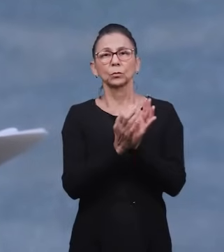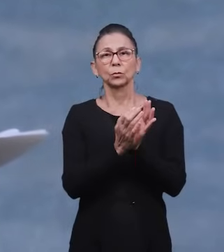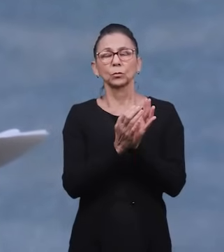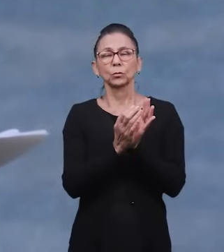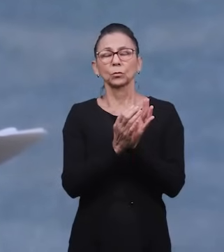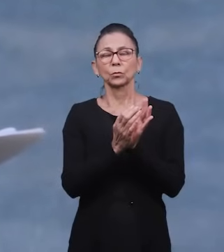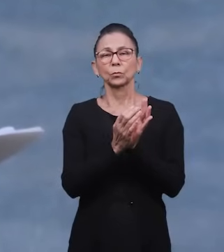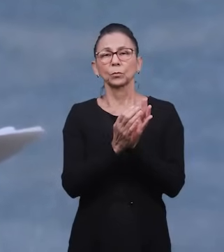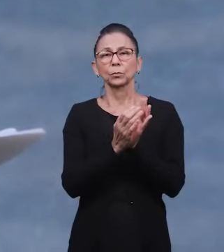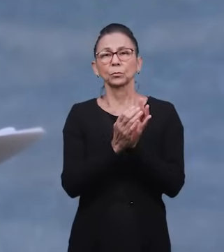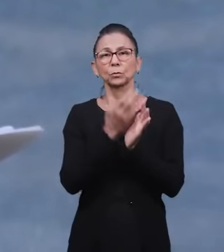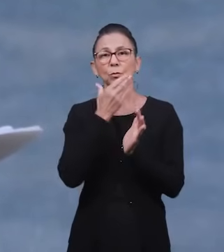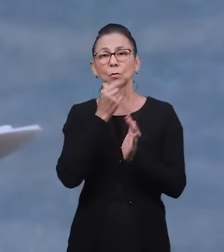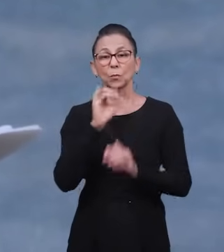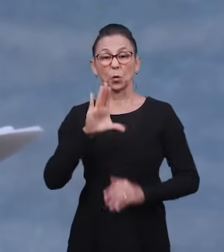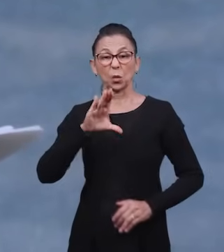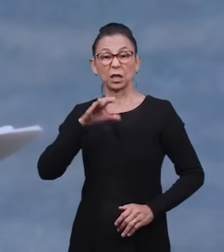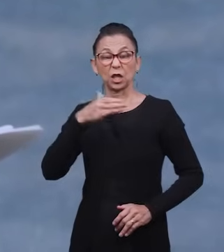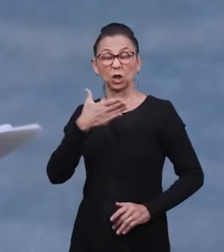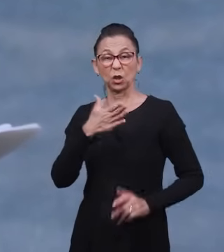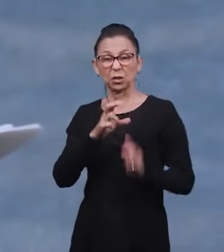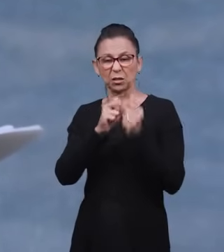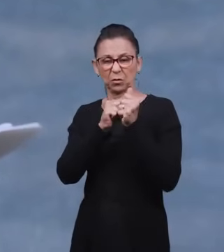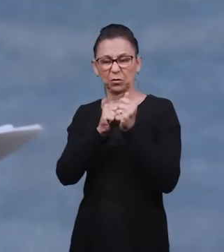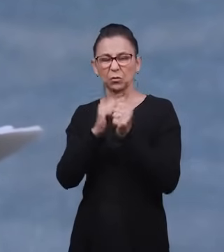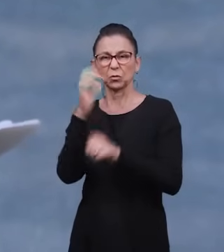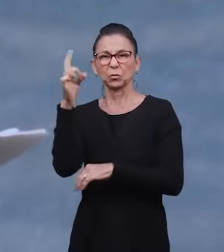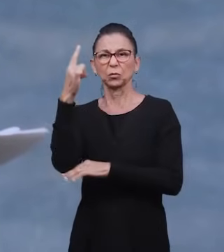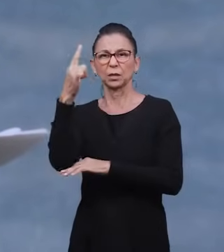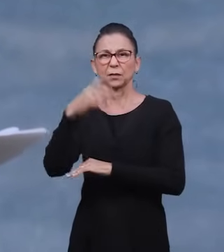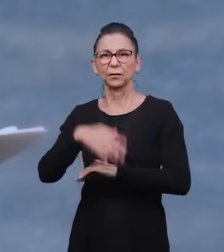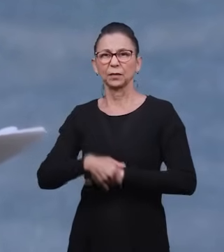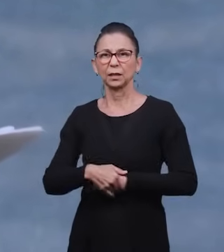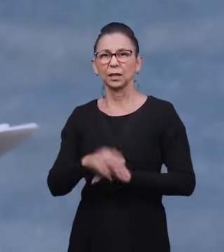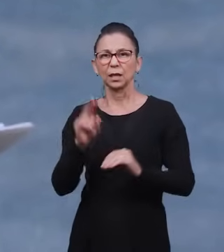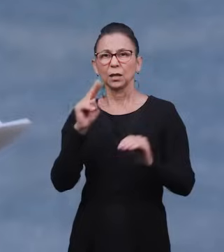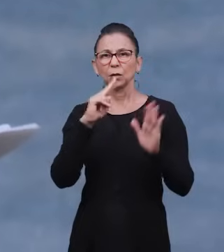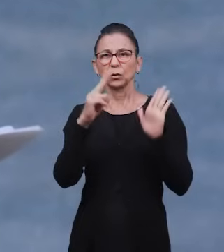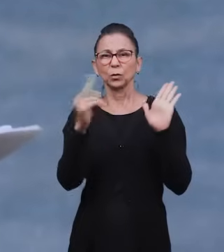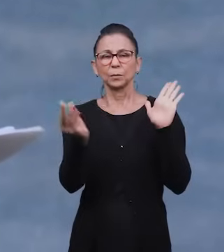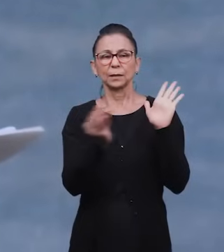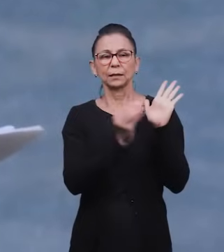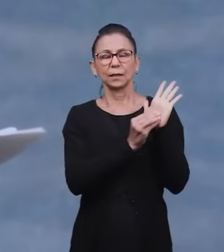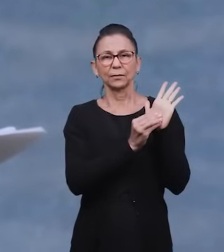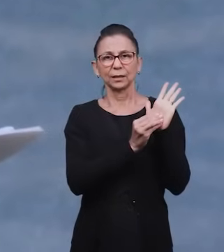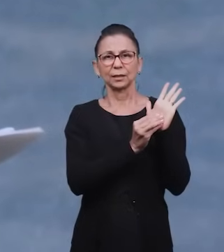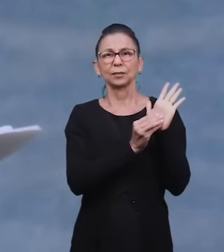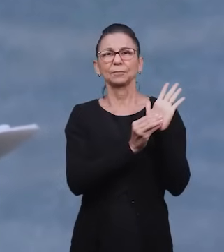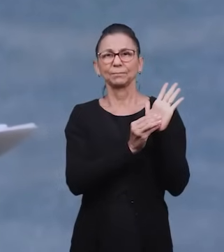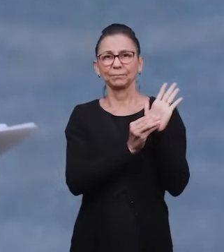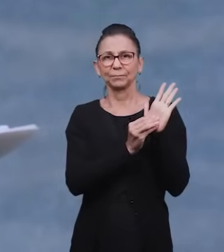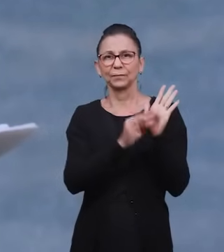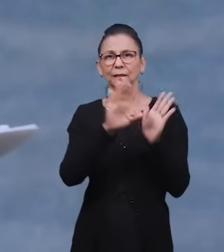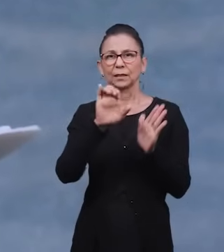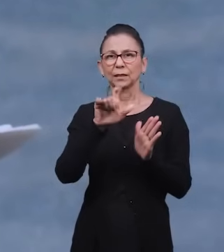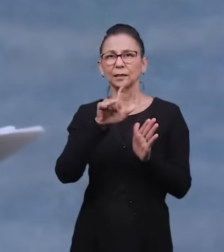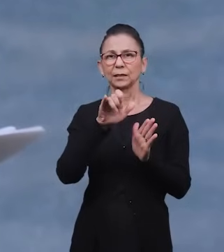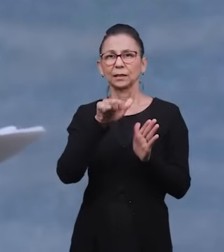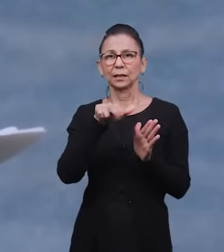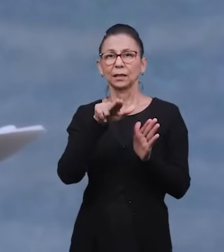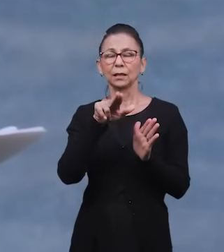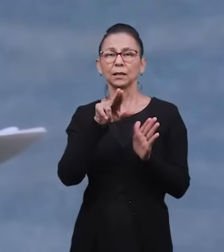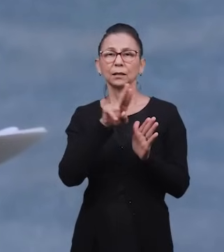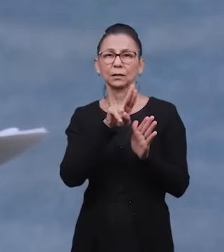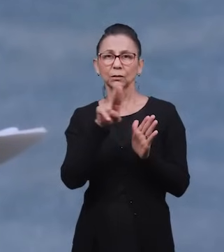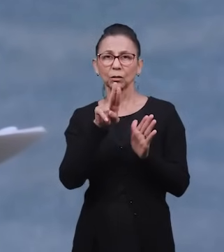lá, Eliã, filho de Aitofel. Ou seja, enquanto o pai conspirava contra o rei, Eliã estava entre os valentes de